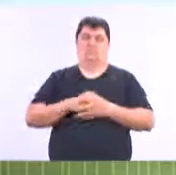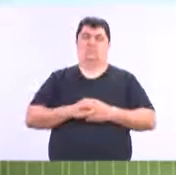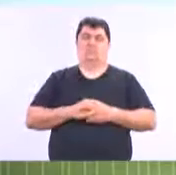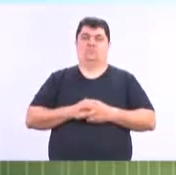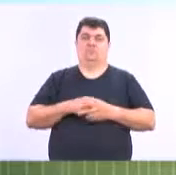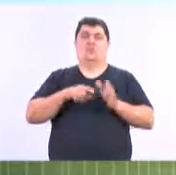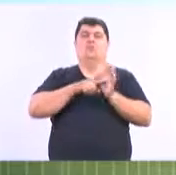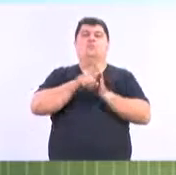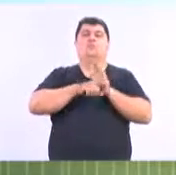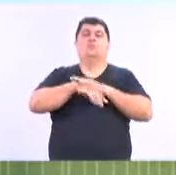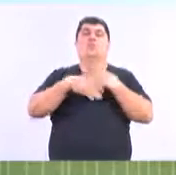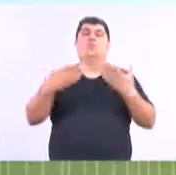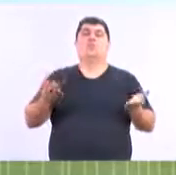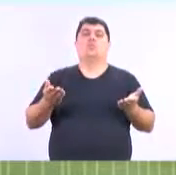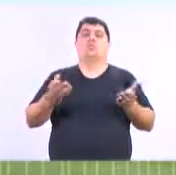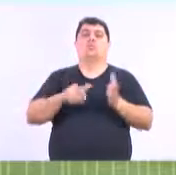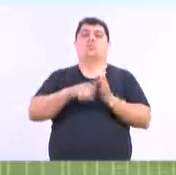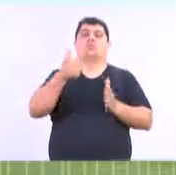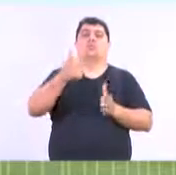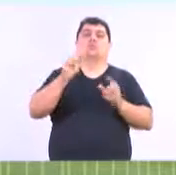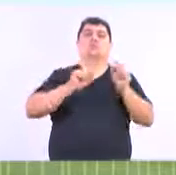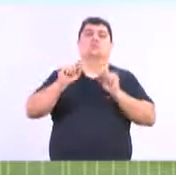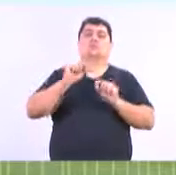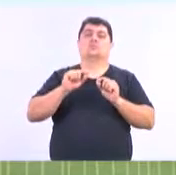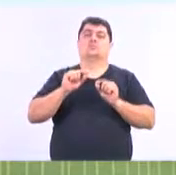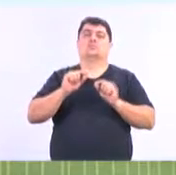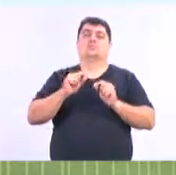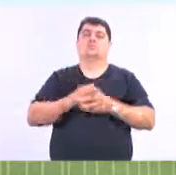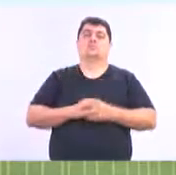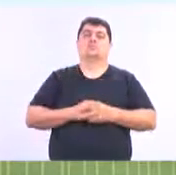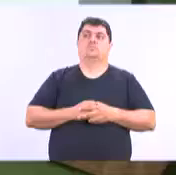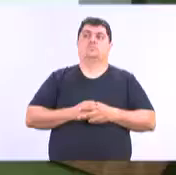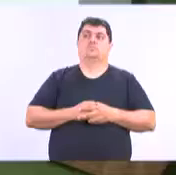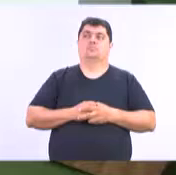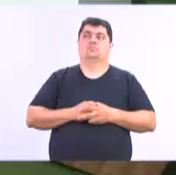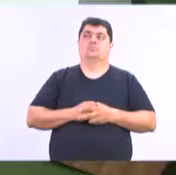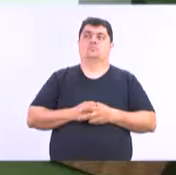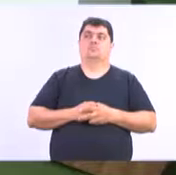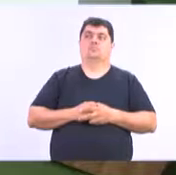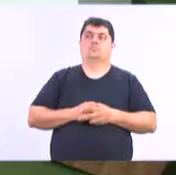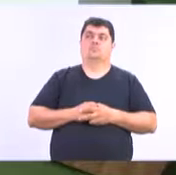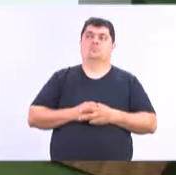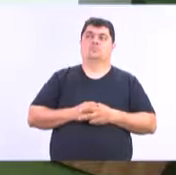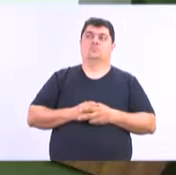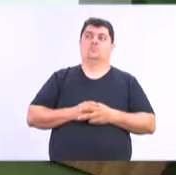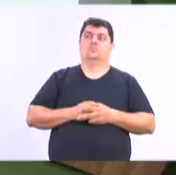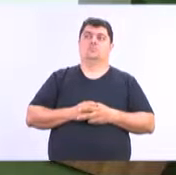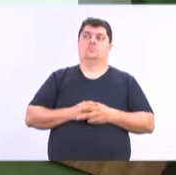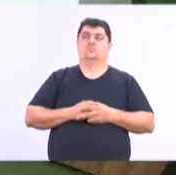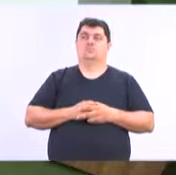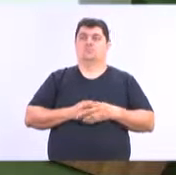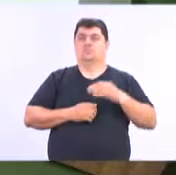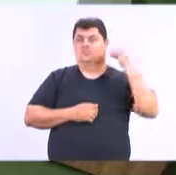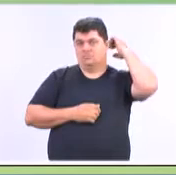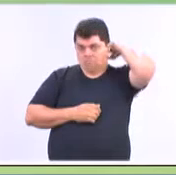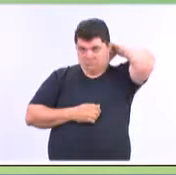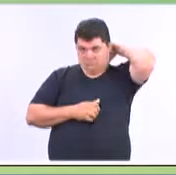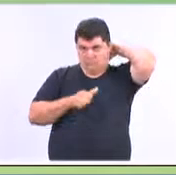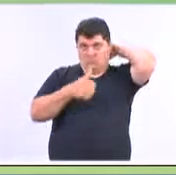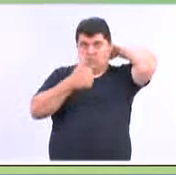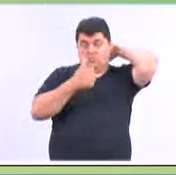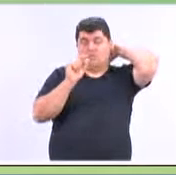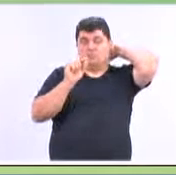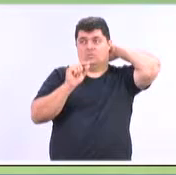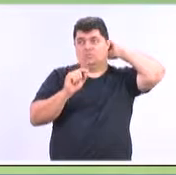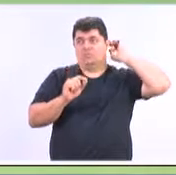lá para as questões de hoje? A primeira questão era o quê? Olha, eu tô tendo a questão errada aqui, né? Deixa eu voltar. A primeira questão